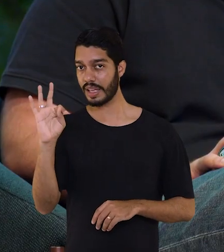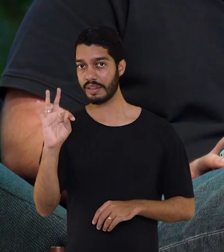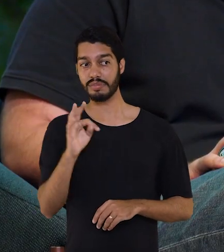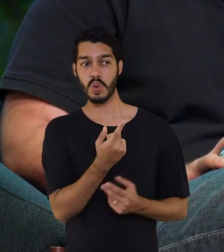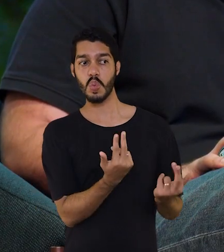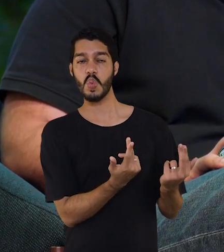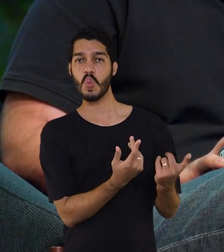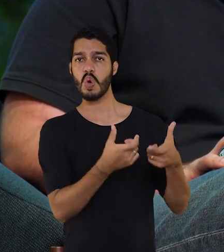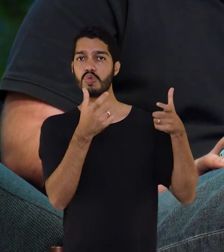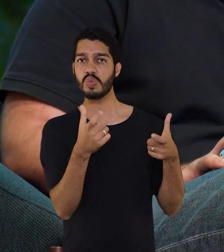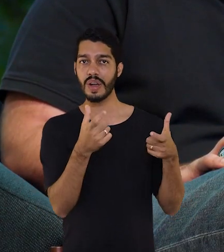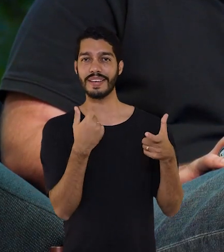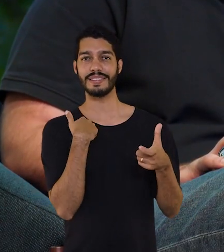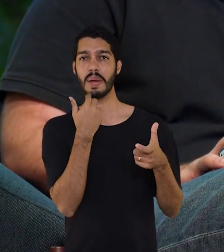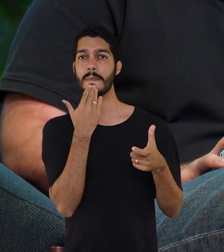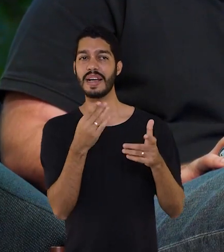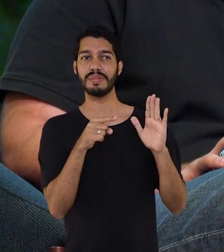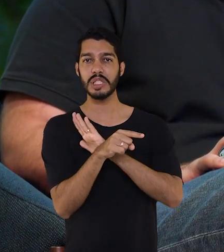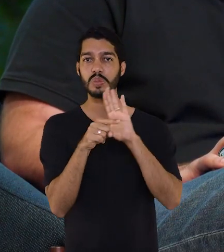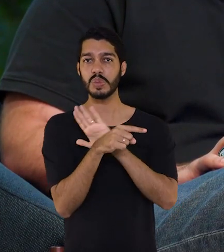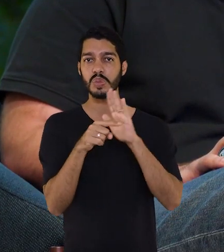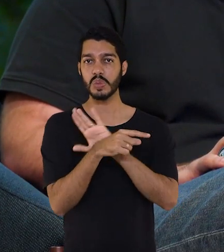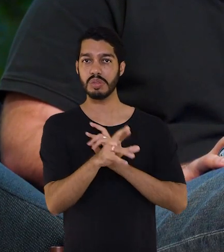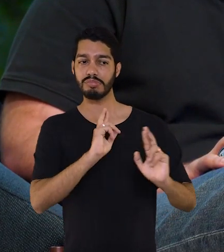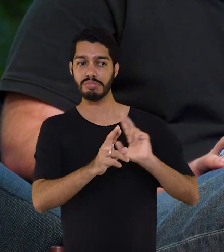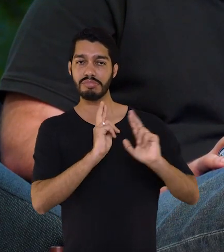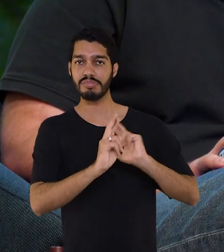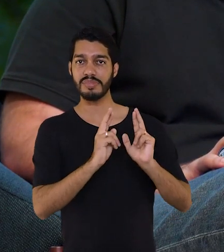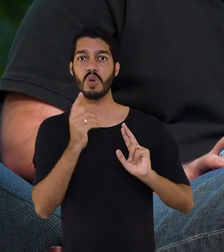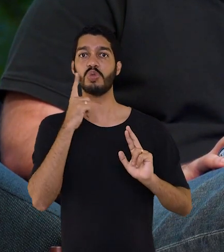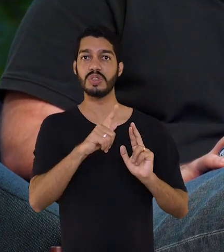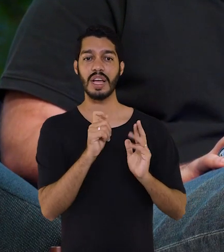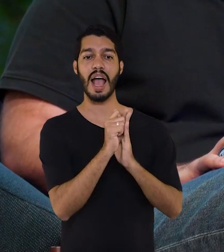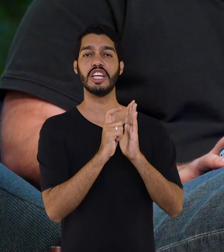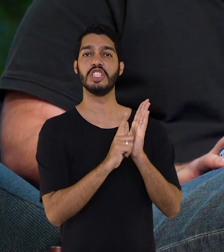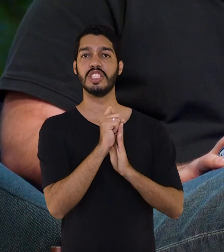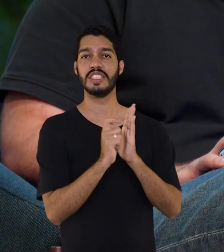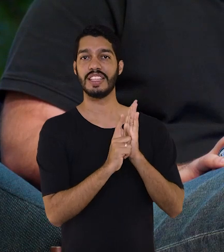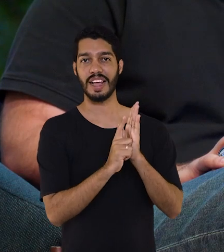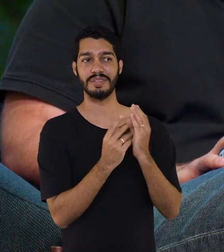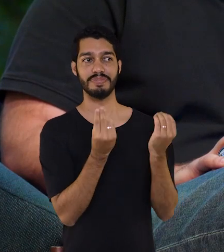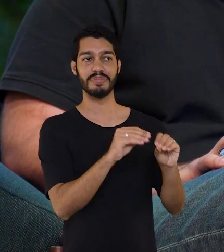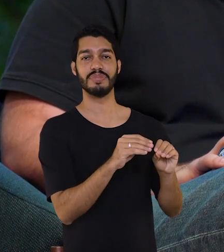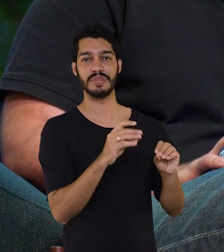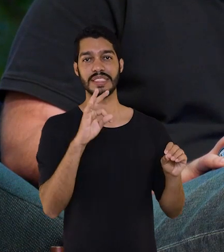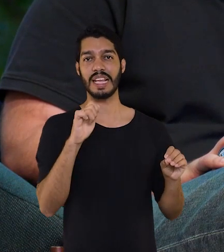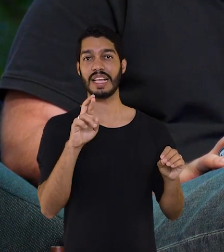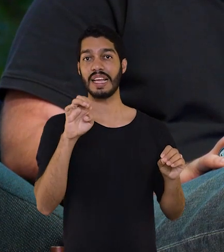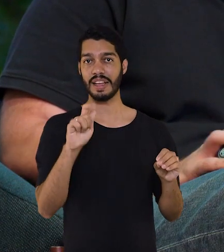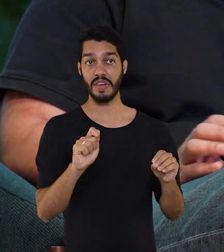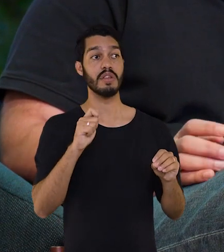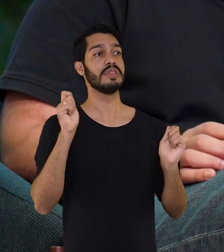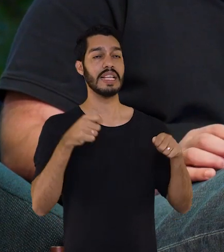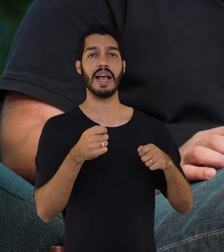lugar que vocês solicitam um pergunta e resposta, igual eu brinquei aqui, você consegue agendar tarefas.